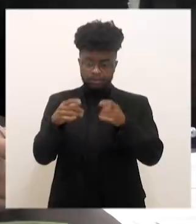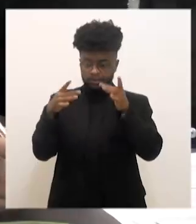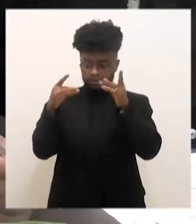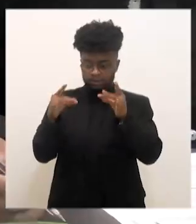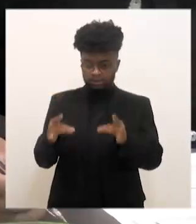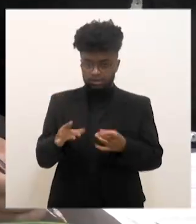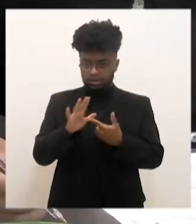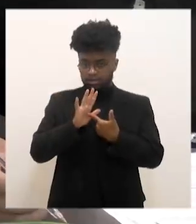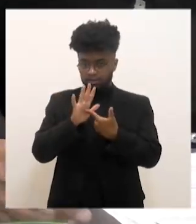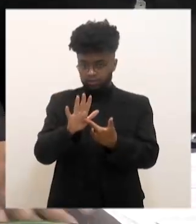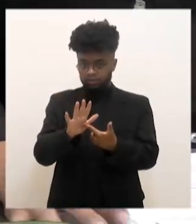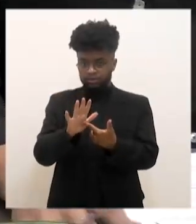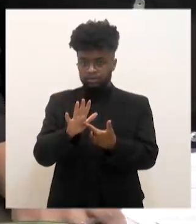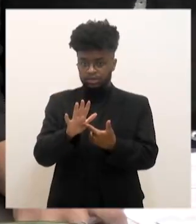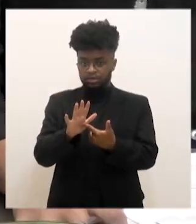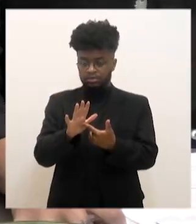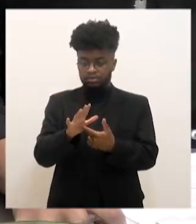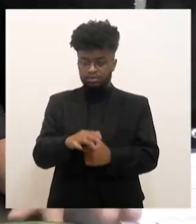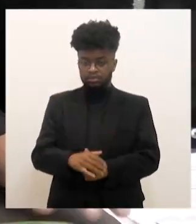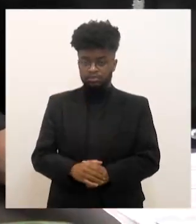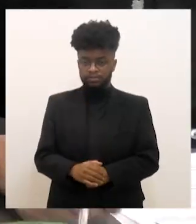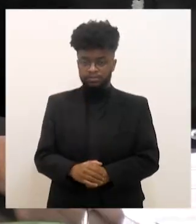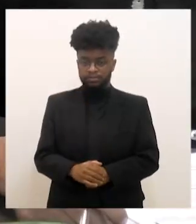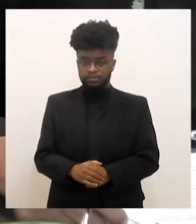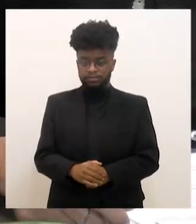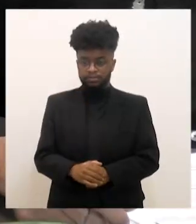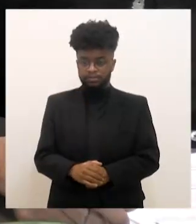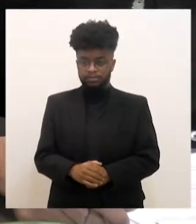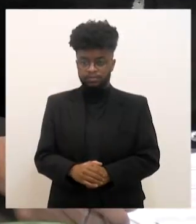descrever mais especificamente